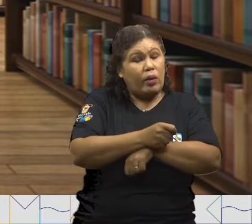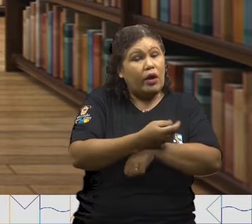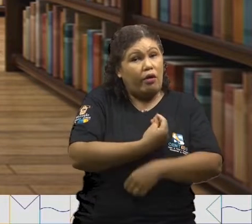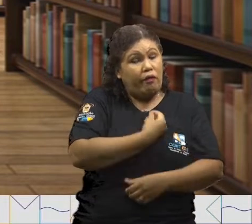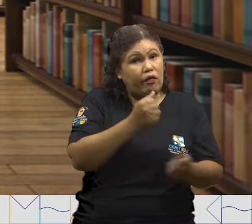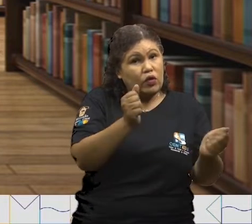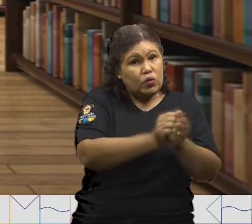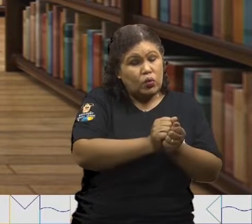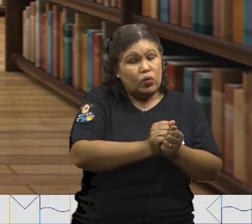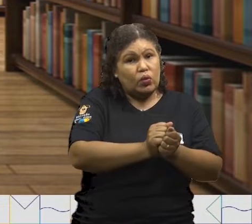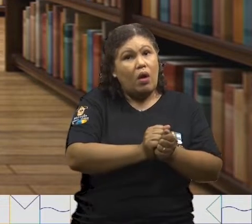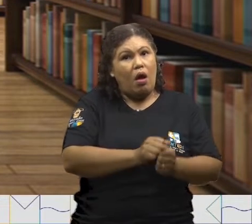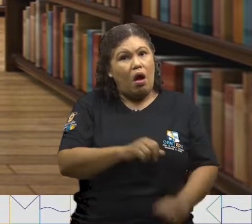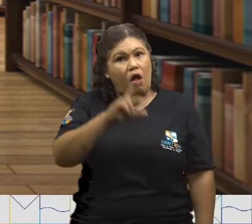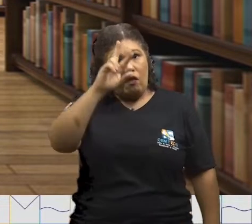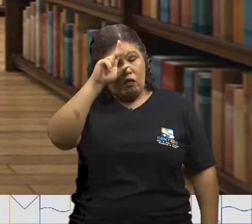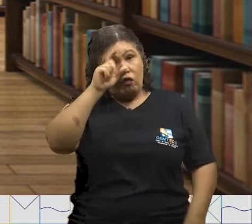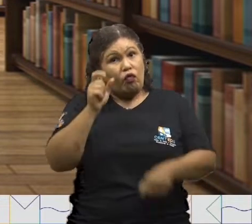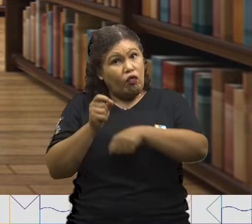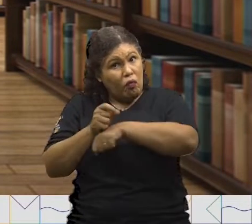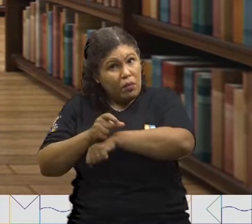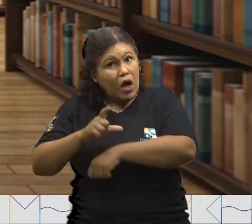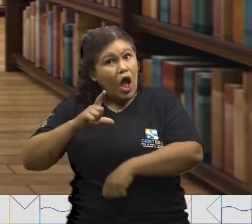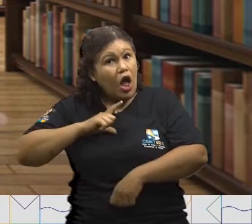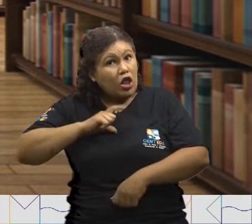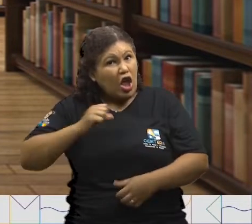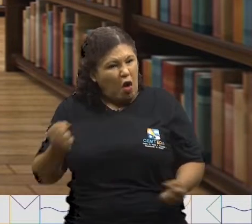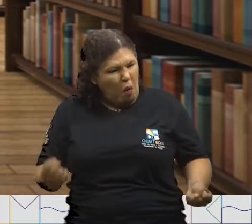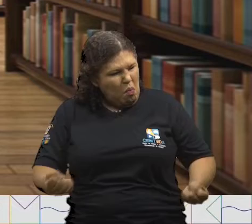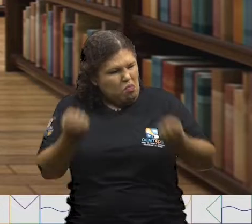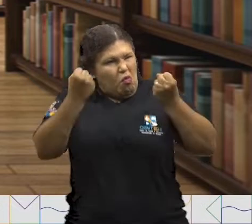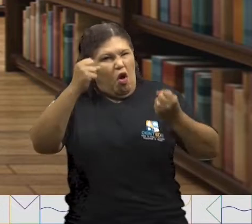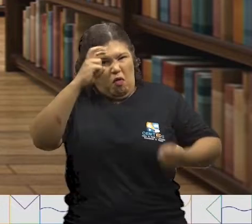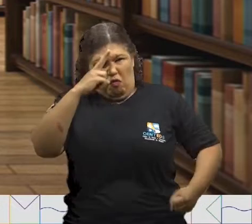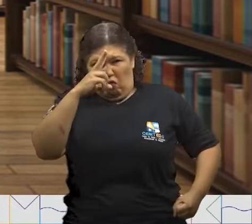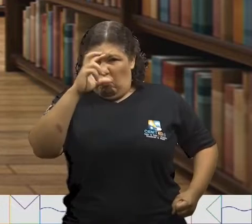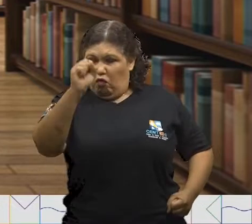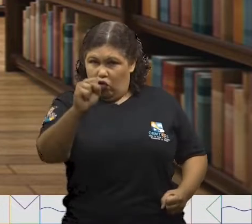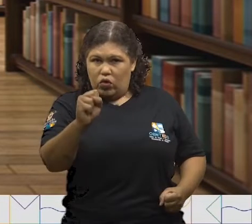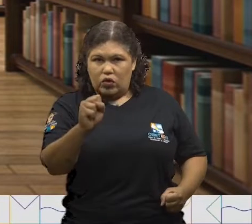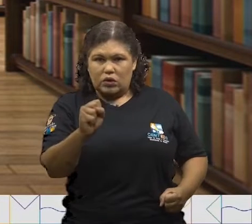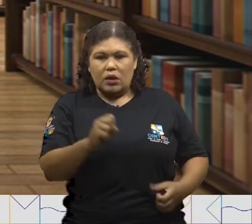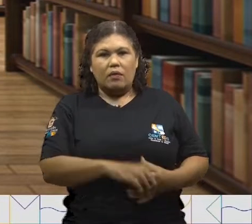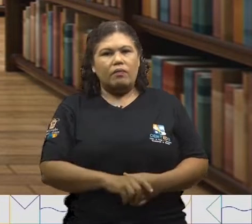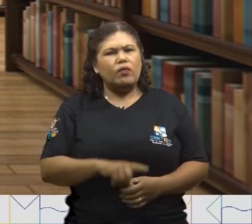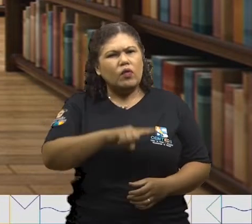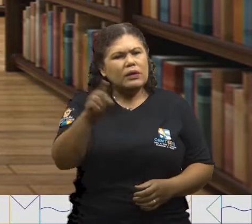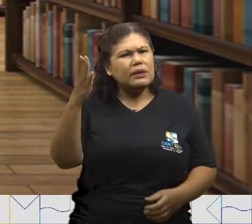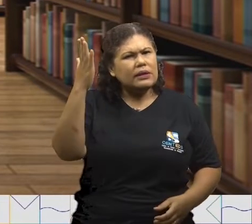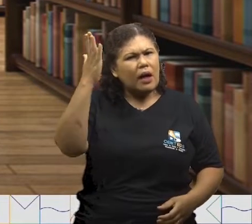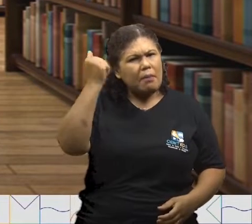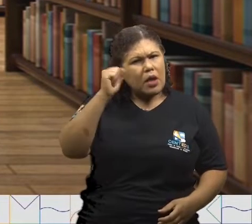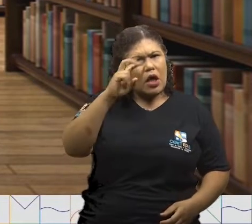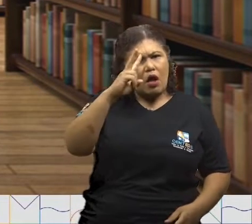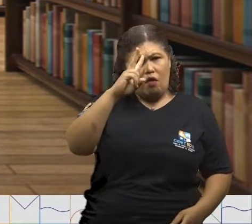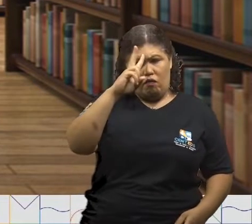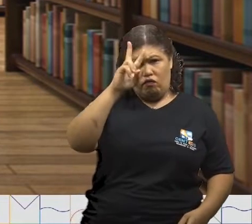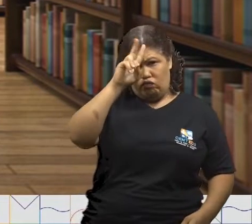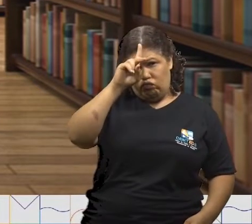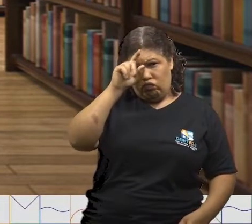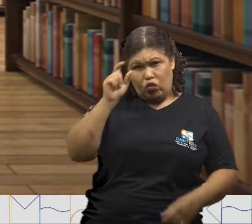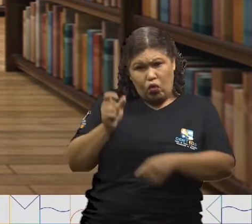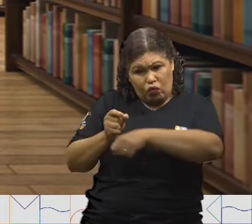têm um superpoder da força. Você sabia que as formigas são extremamente